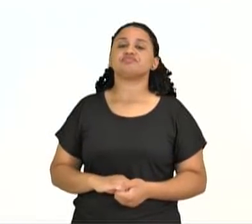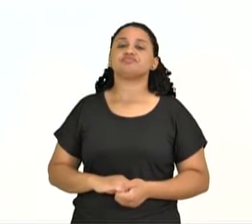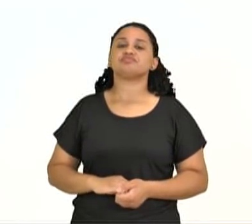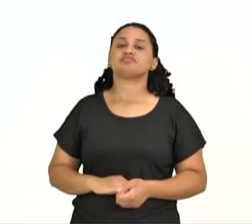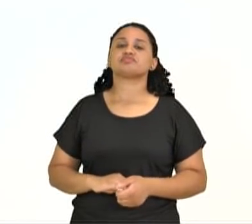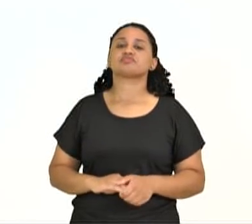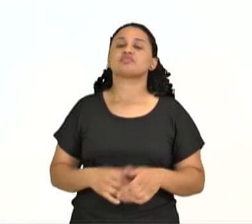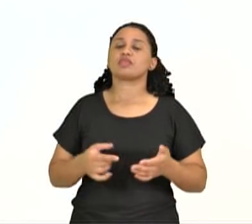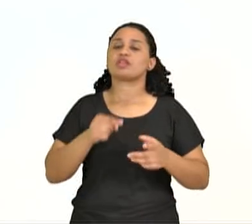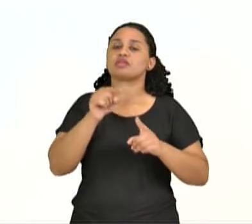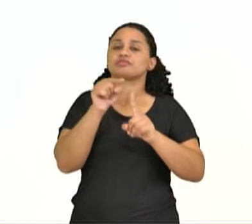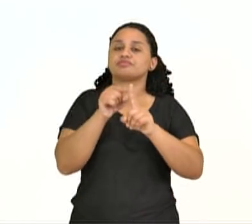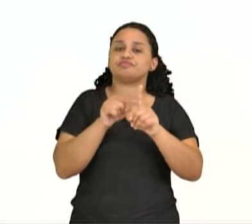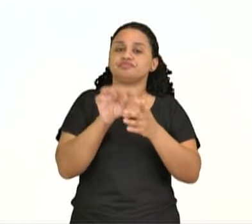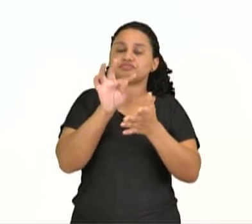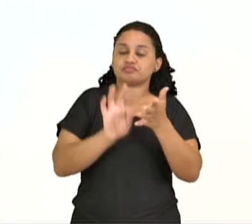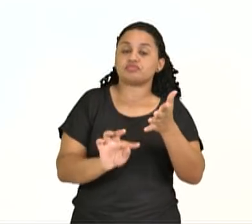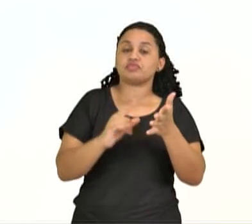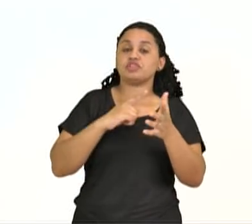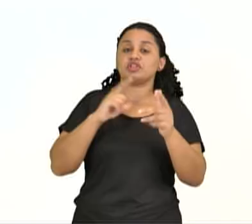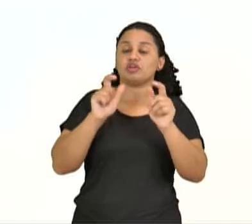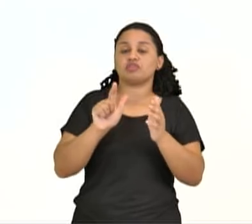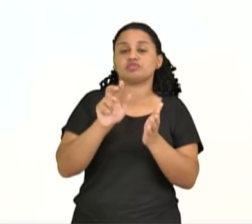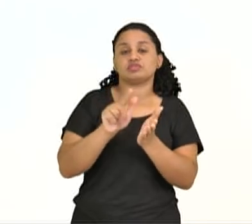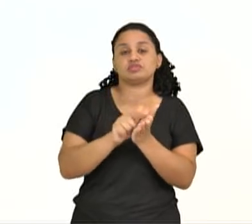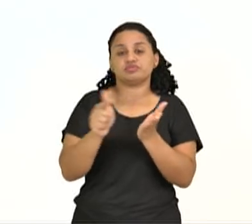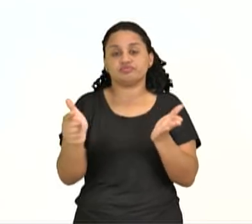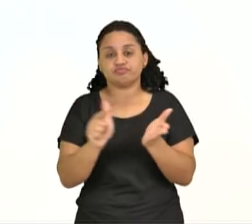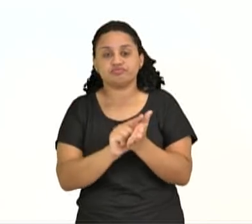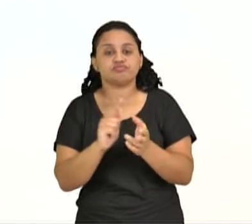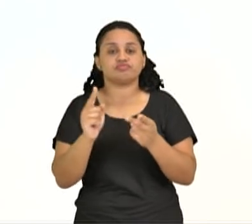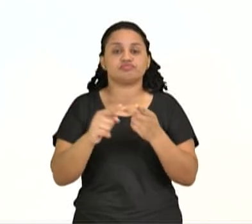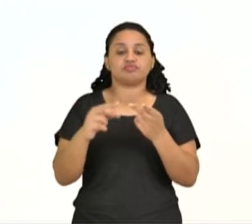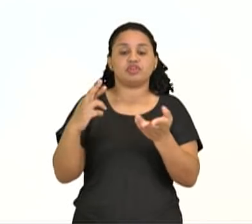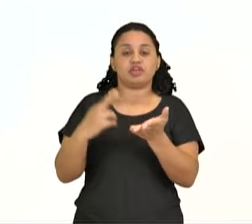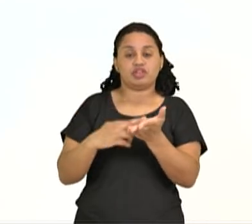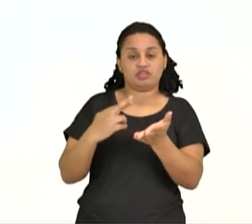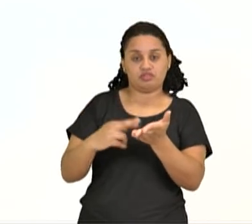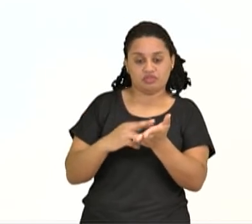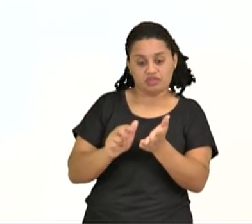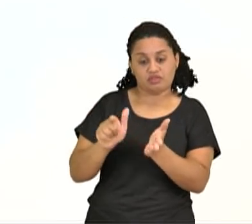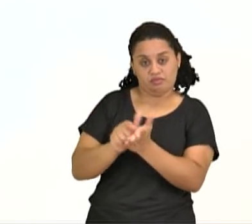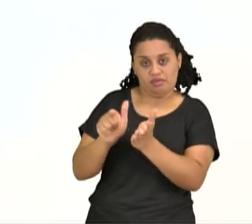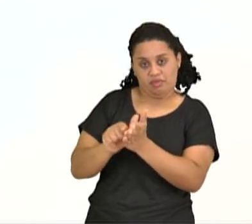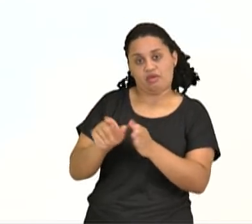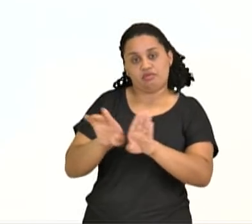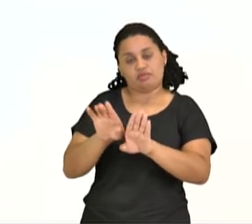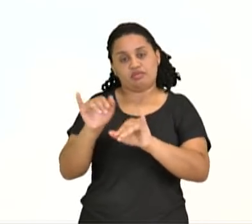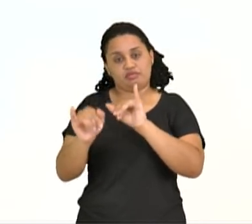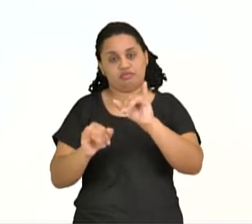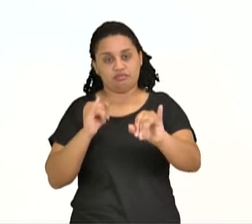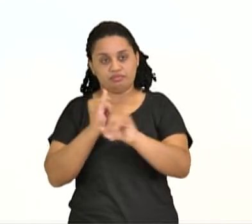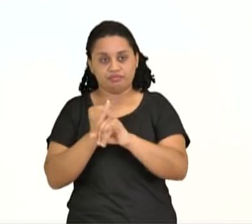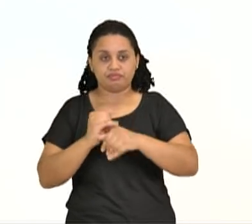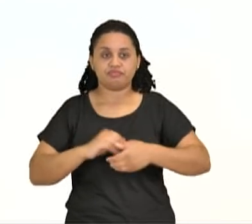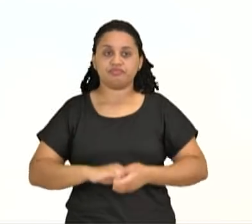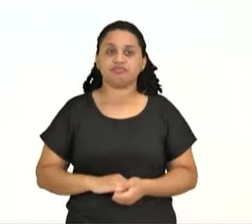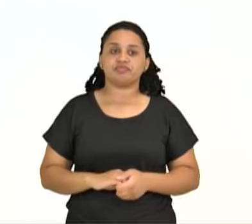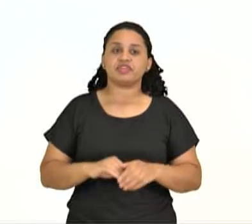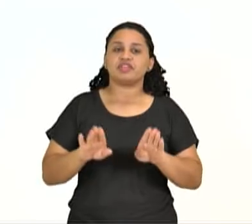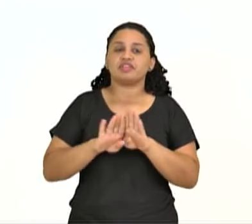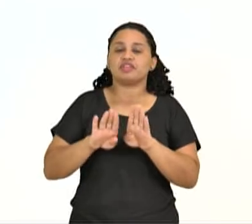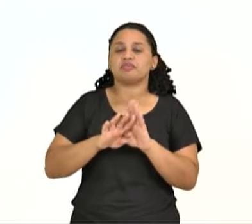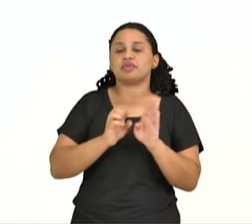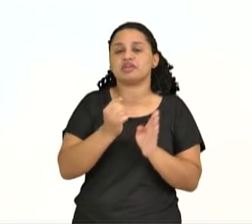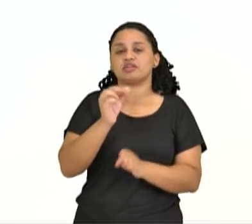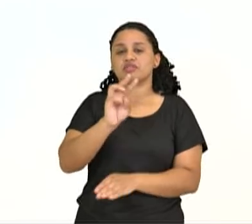Este gênero é publicado em jornais e revistas, impressos e digitais, além de blogs, sites